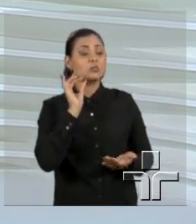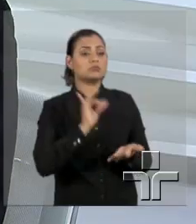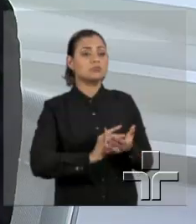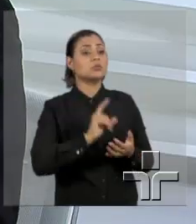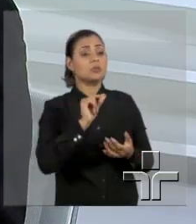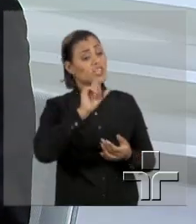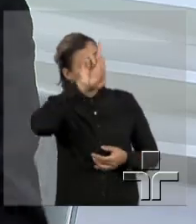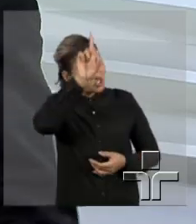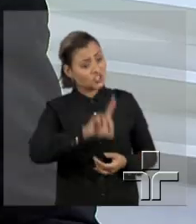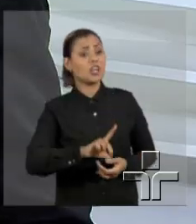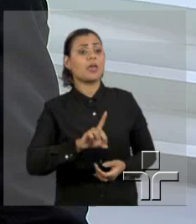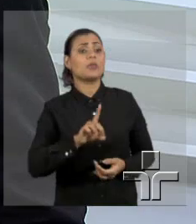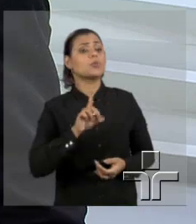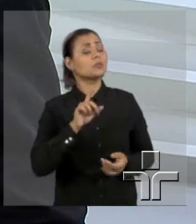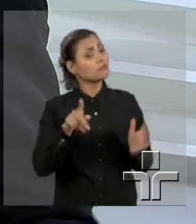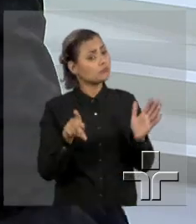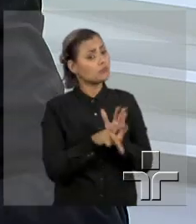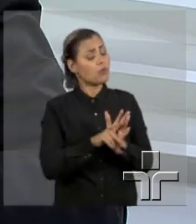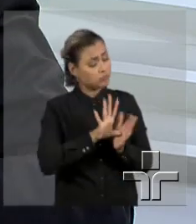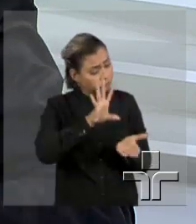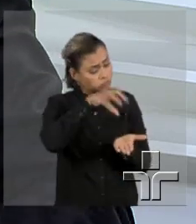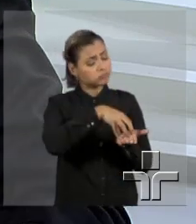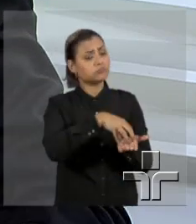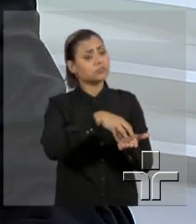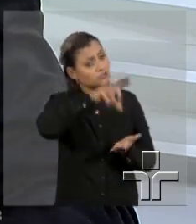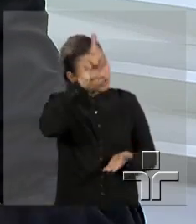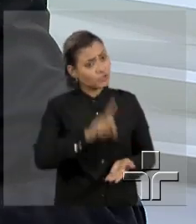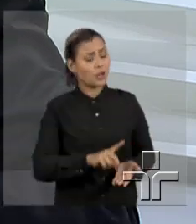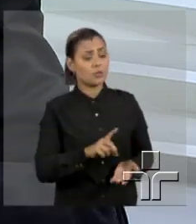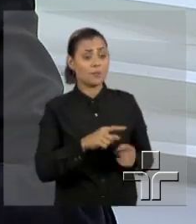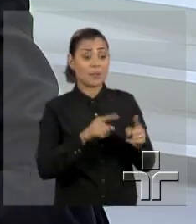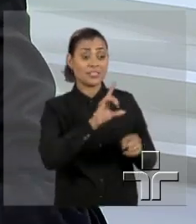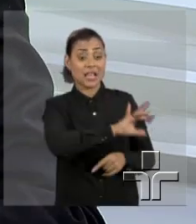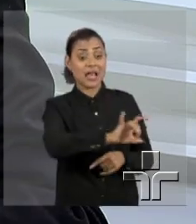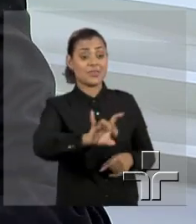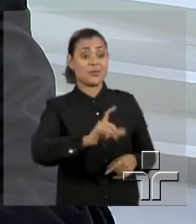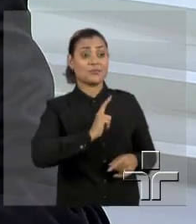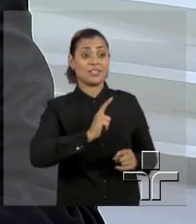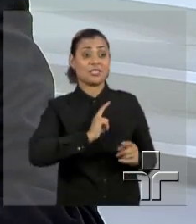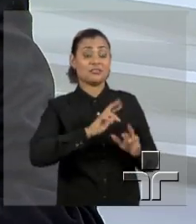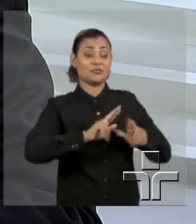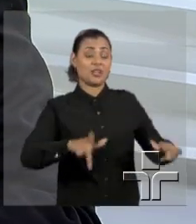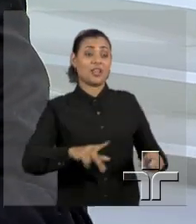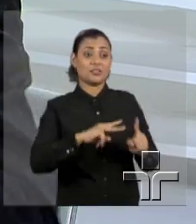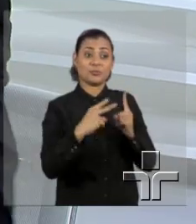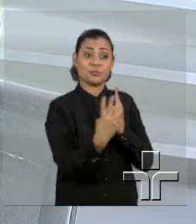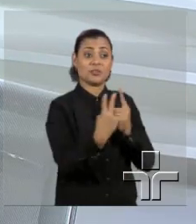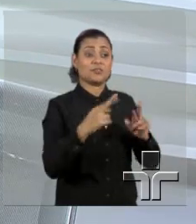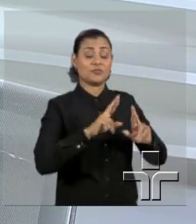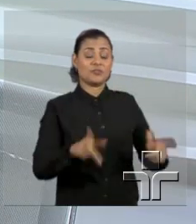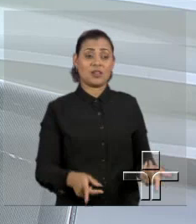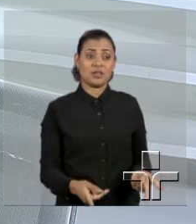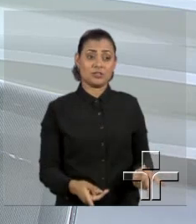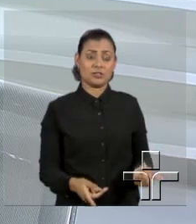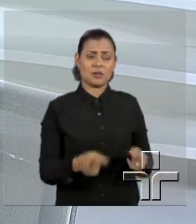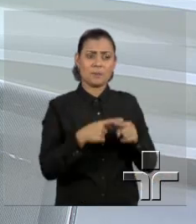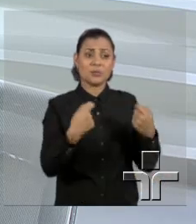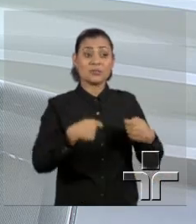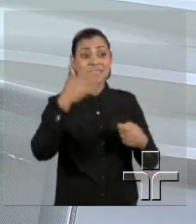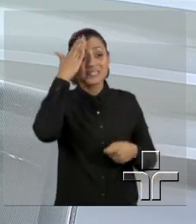no mundo do dever ser. Agora, cada caso é um caso, é preciso ver o fato